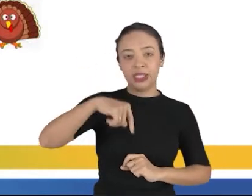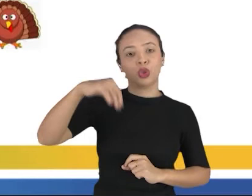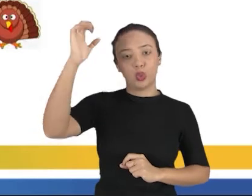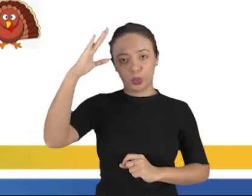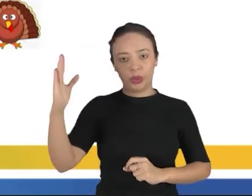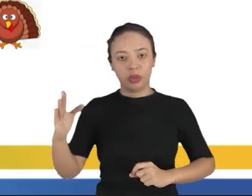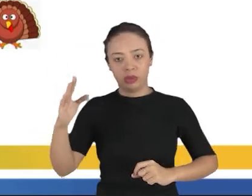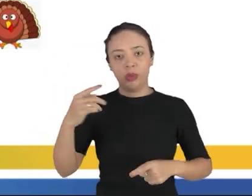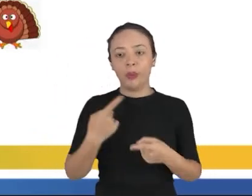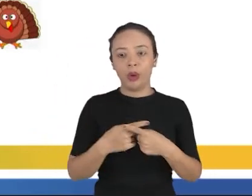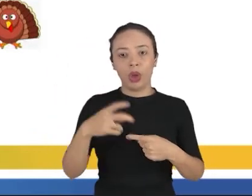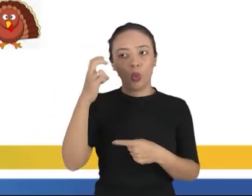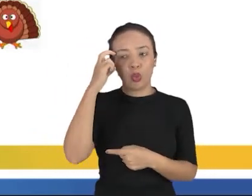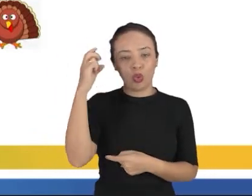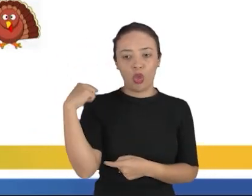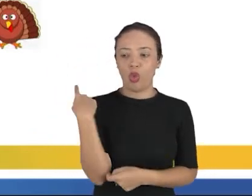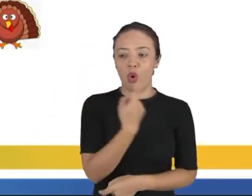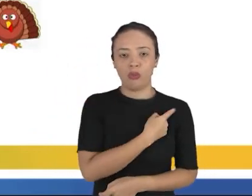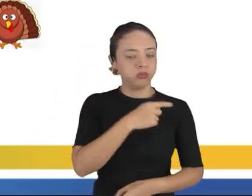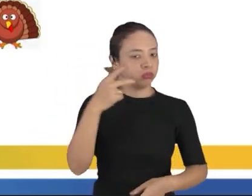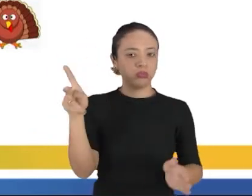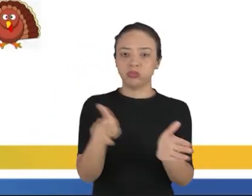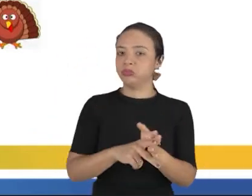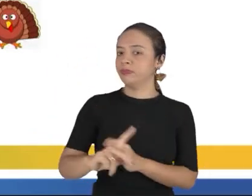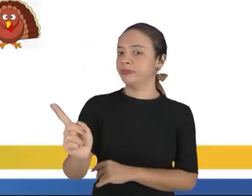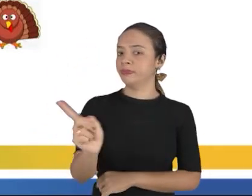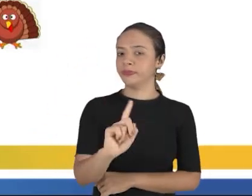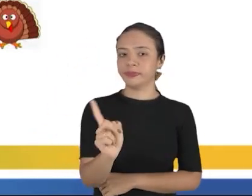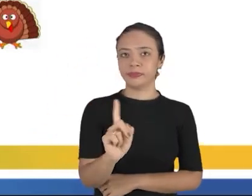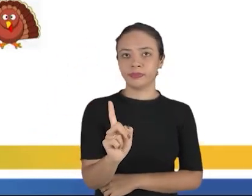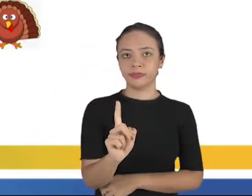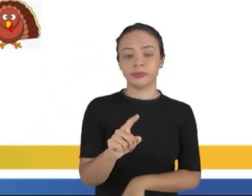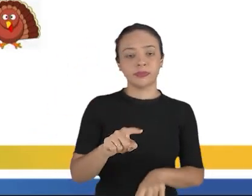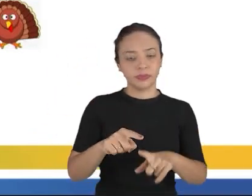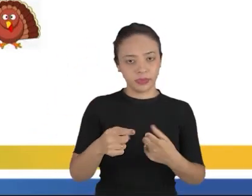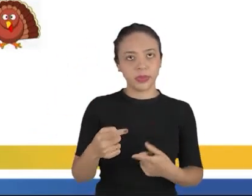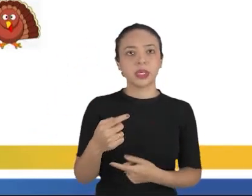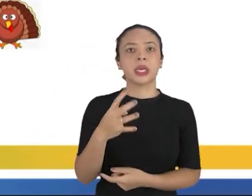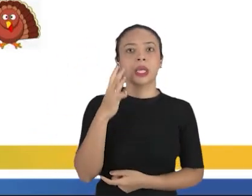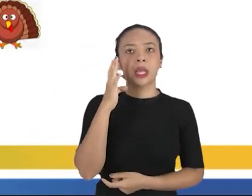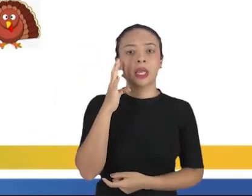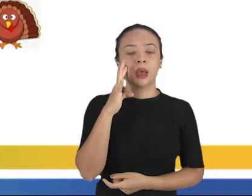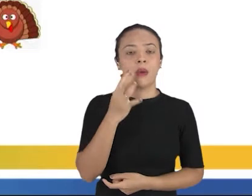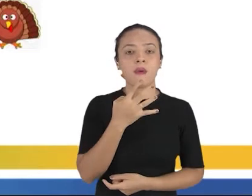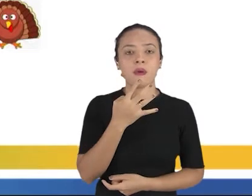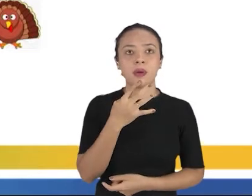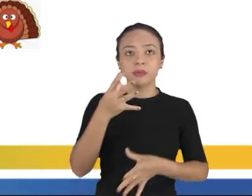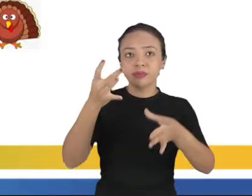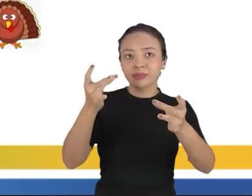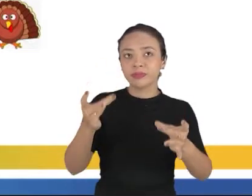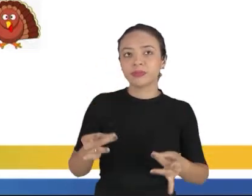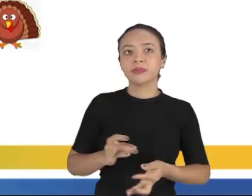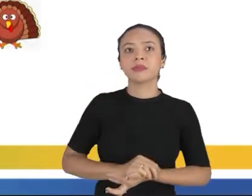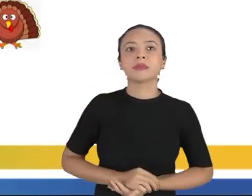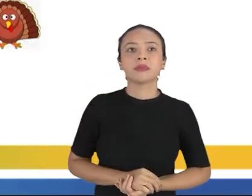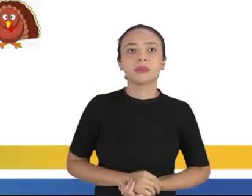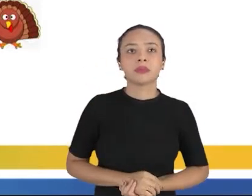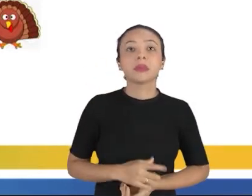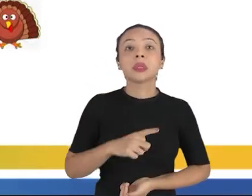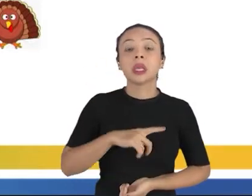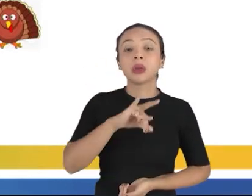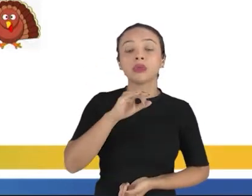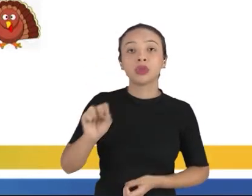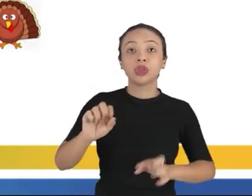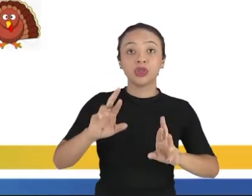parte da nossa cultura, né? Mas é uma celebração interessante. Vamos relembrar um pouquinho sobre alguns detalhes. Primeiro, ela tem data diferente